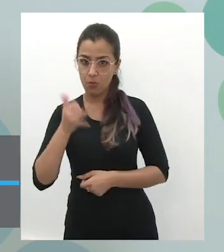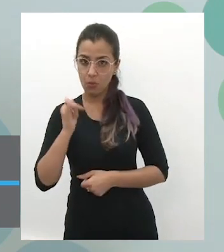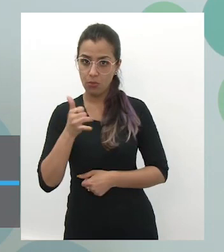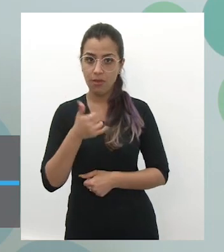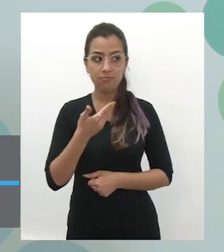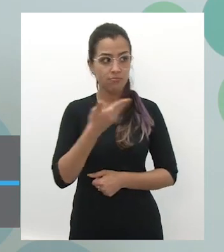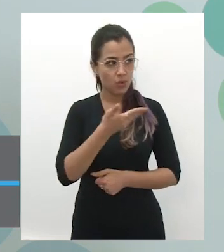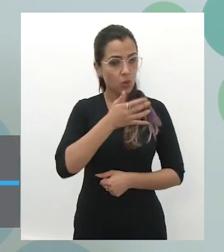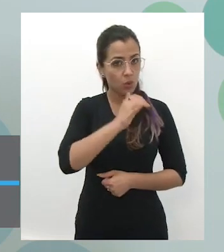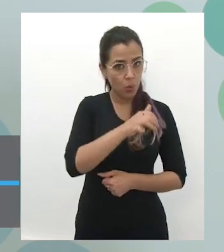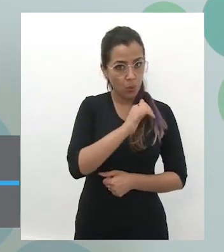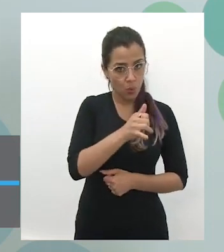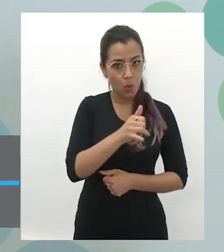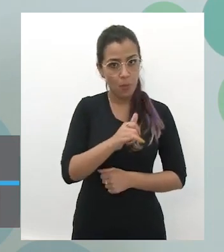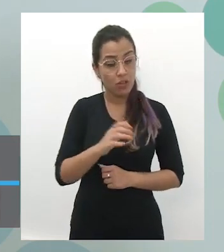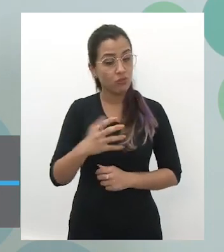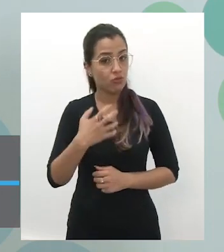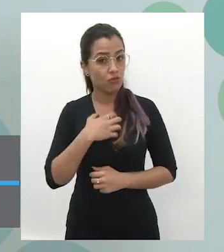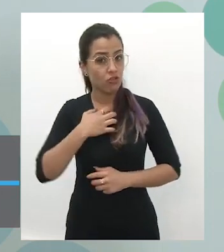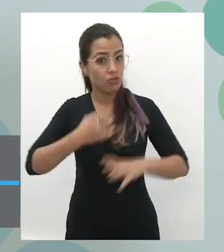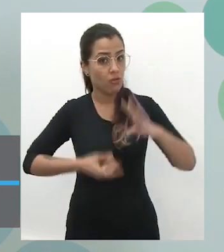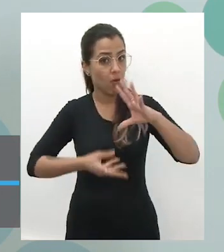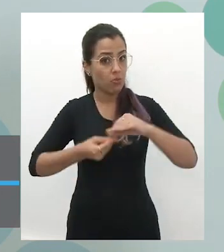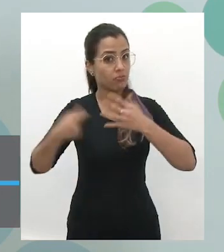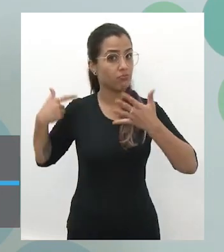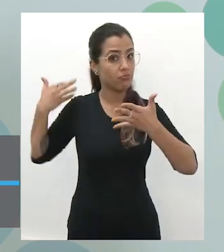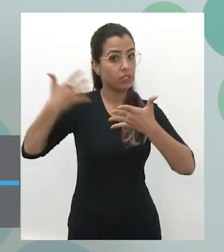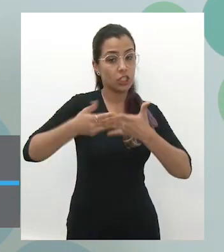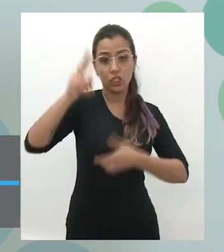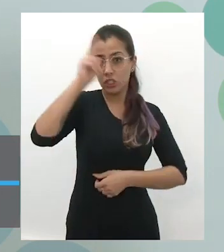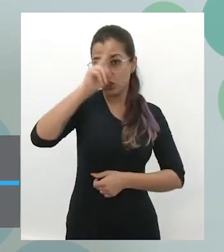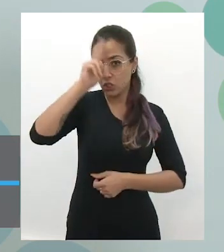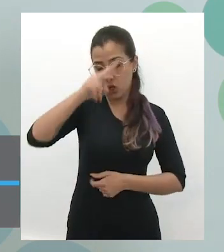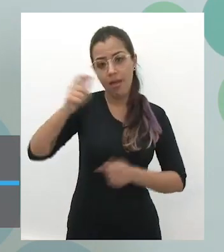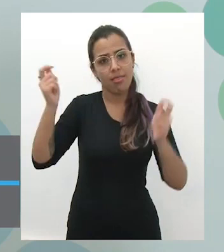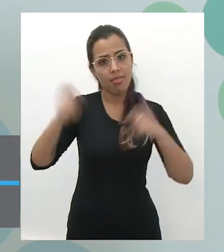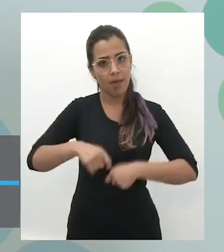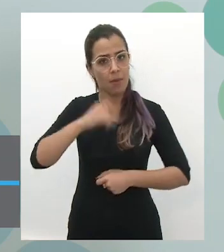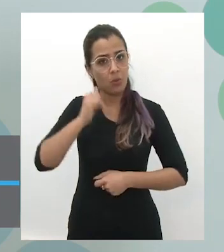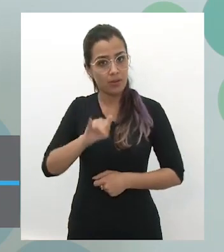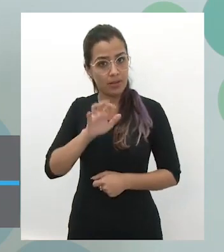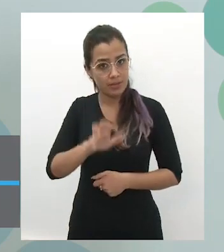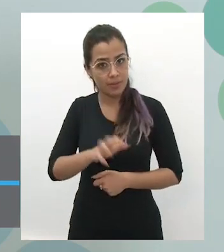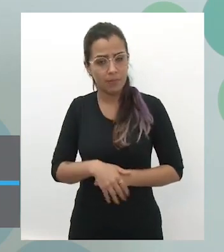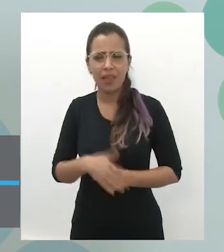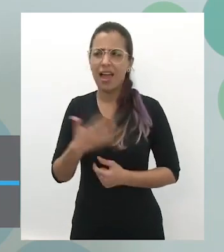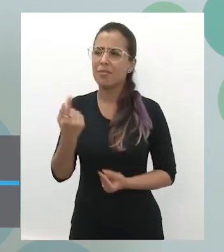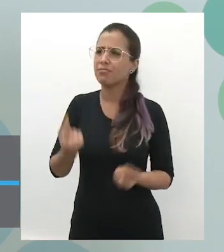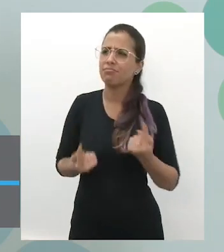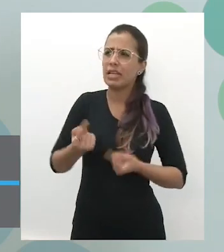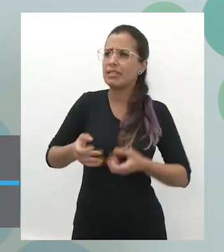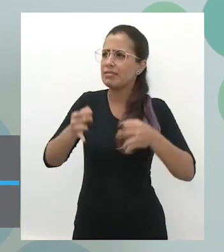histórico. Está bem, sexto ano? Então, a história ela pode ser contada dessas duas maneiras. Ah, professora, qual é a certa, qual é a